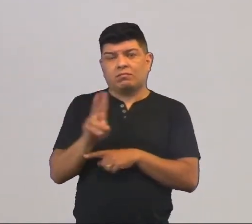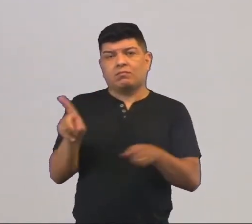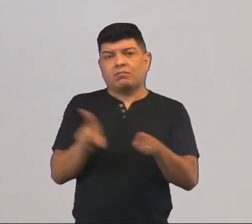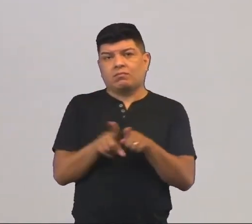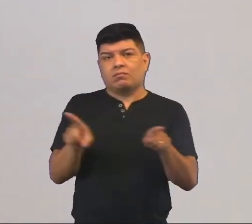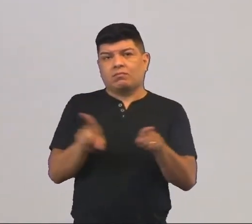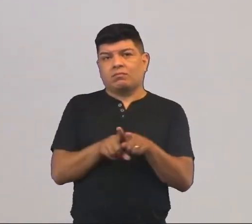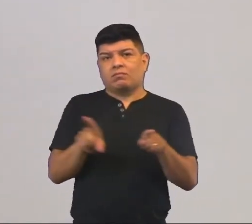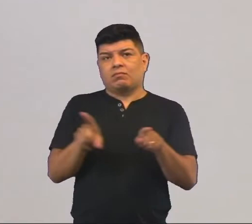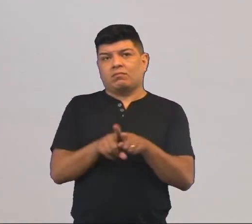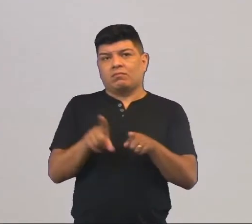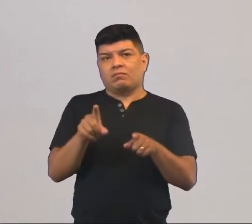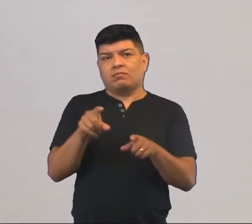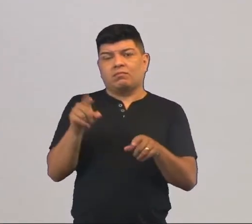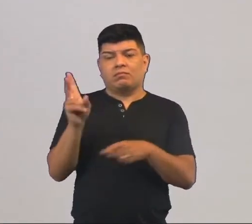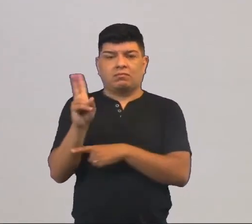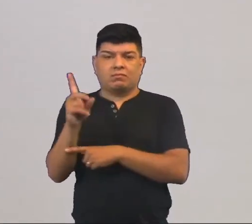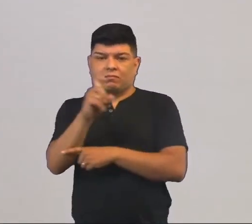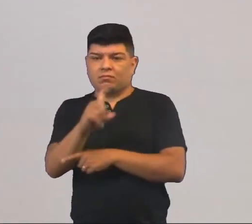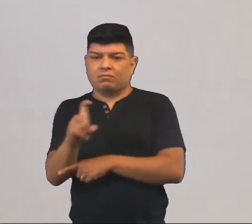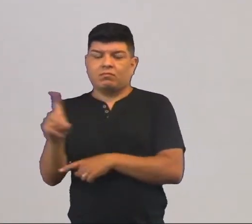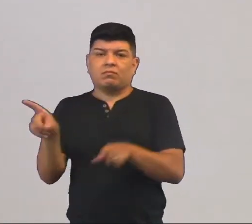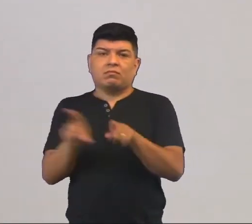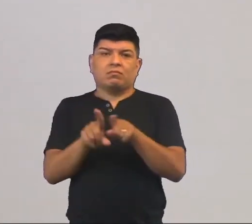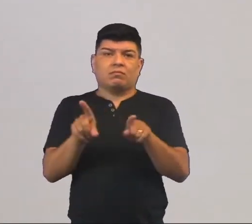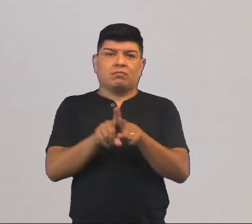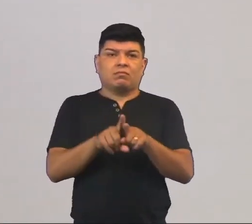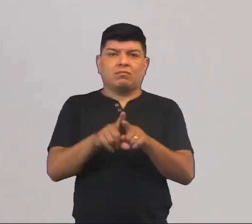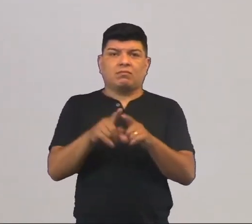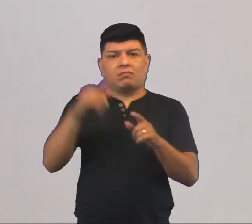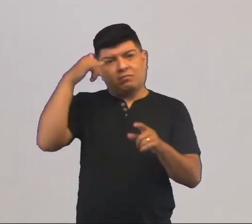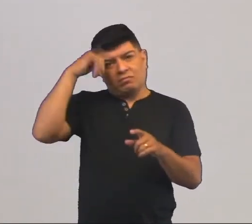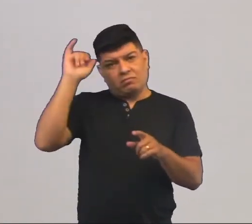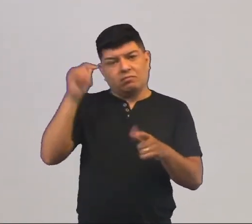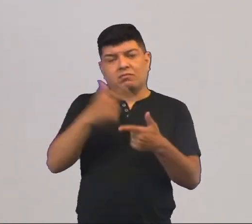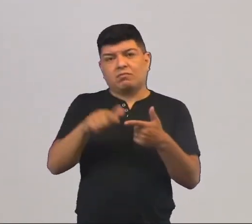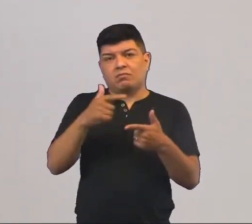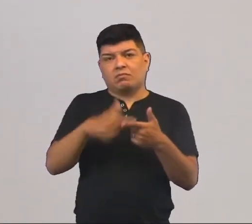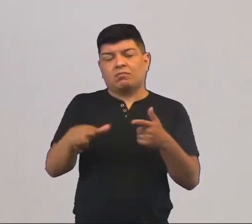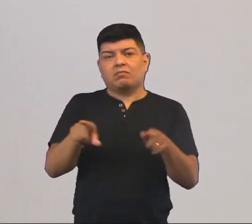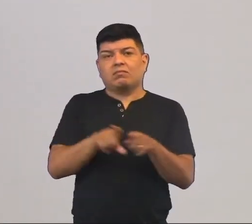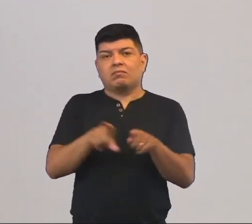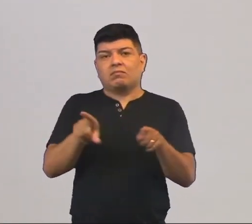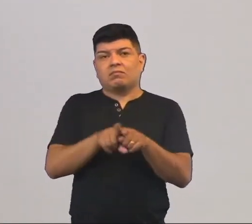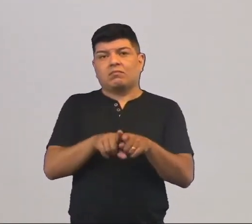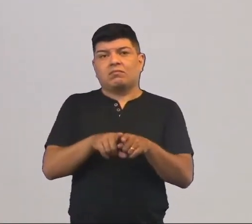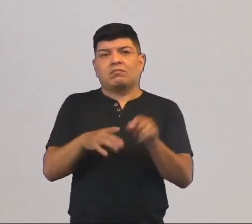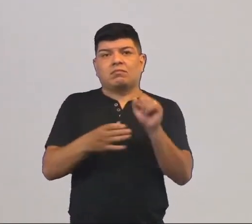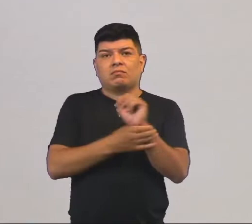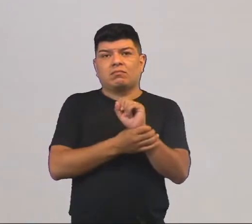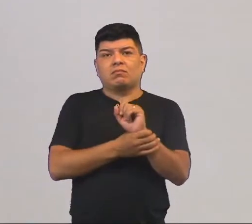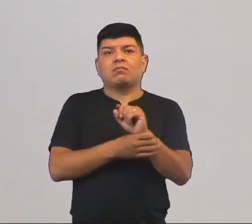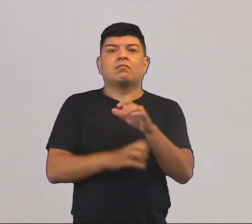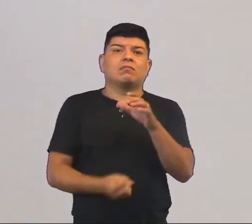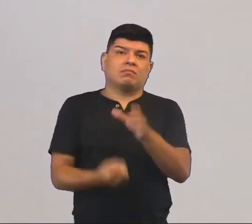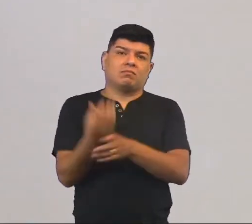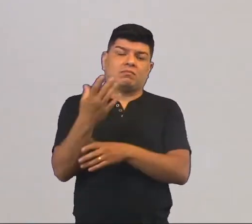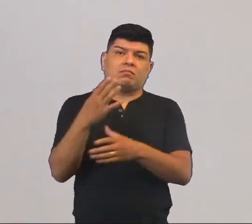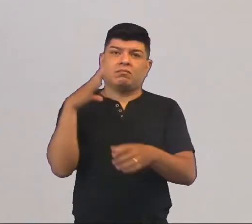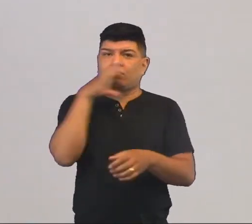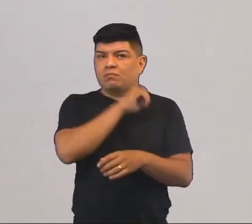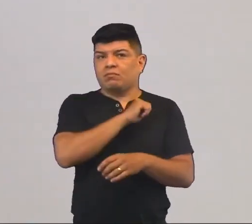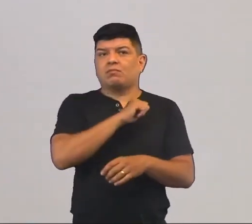agrotóxico como os inseticidas, os insumos, no combate às pragas, como também para que garanta uma produção